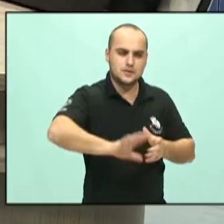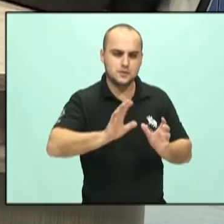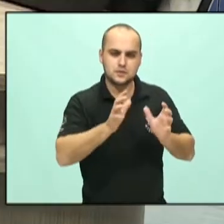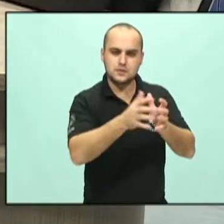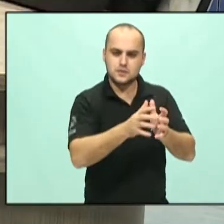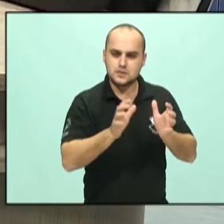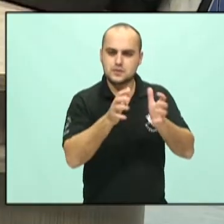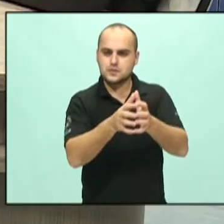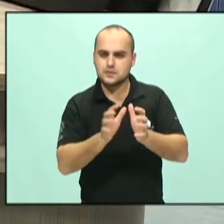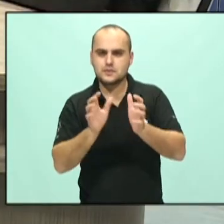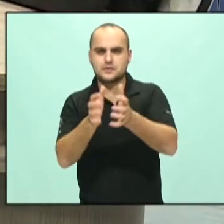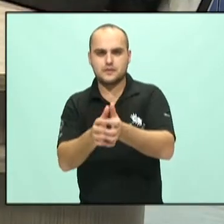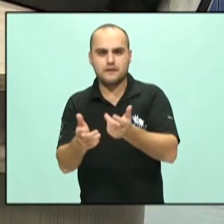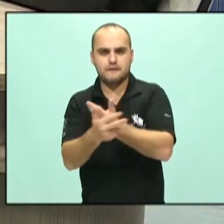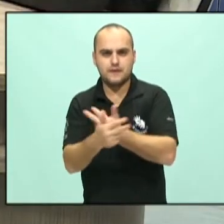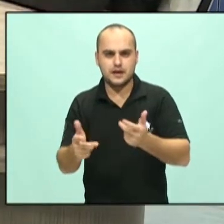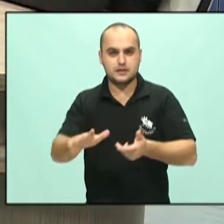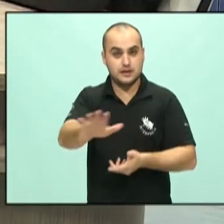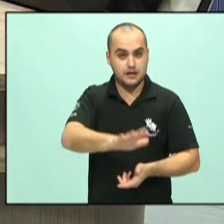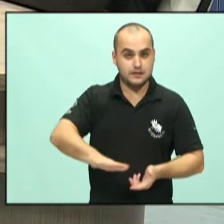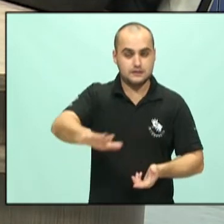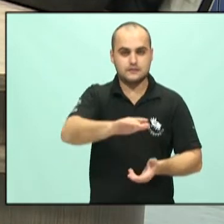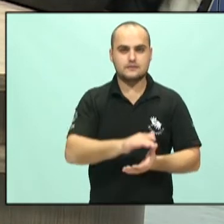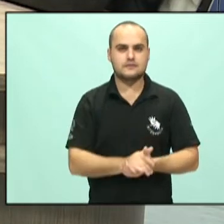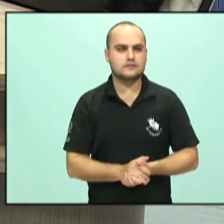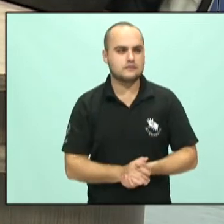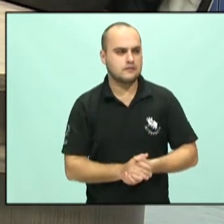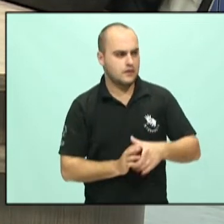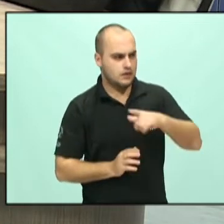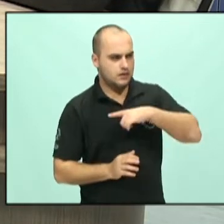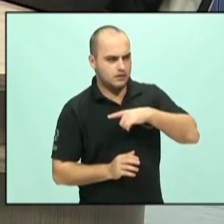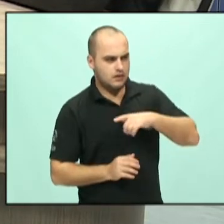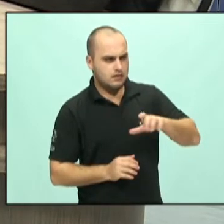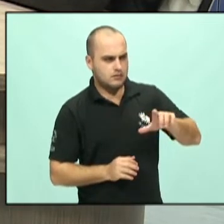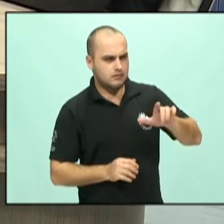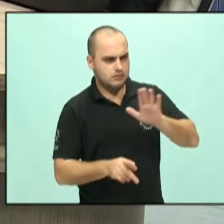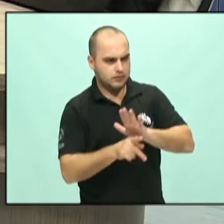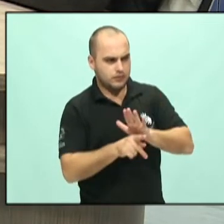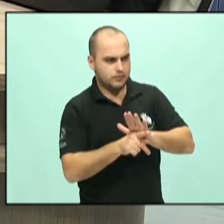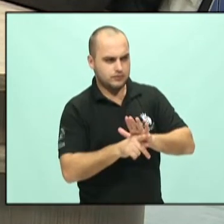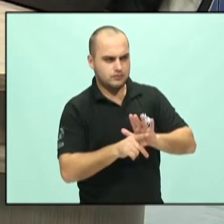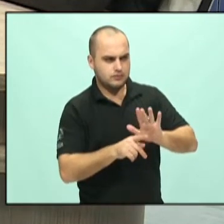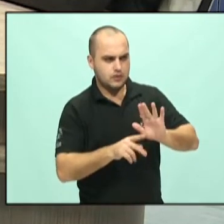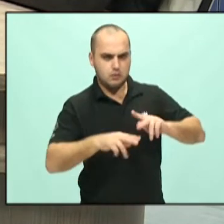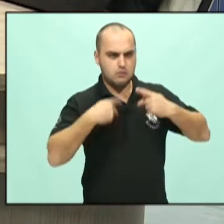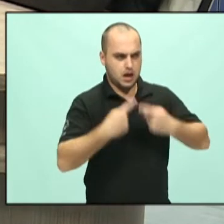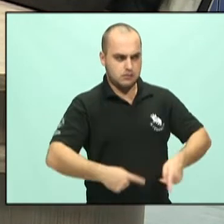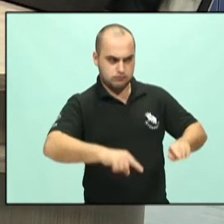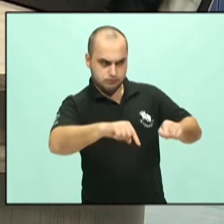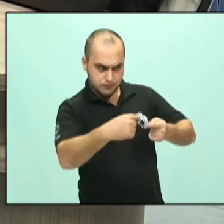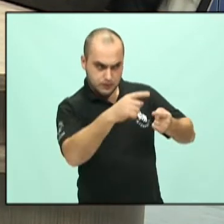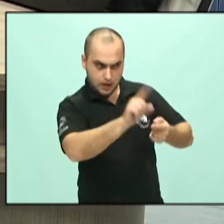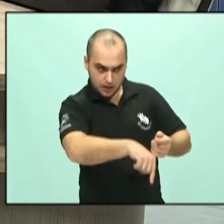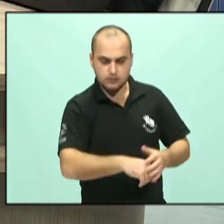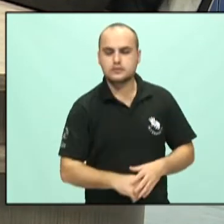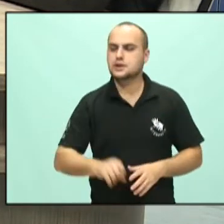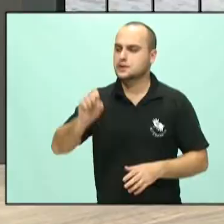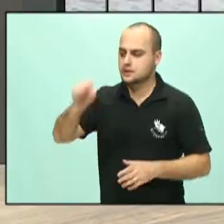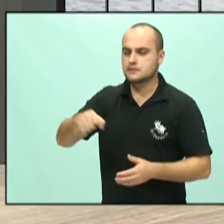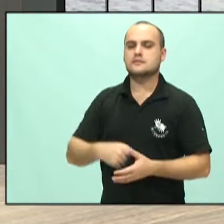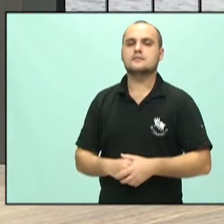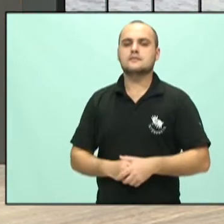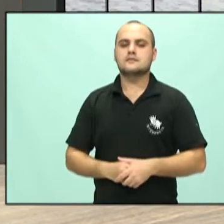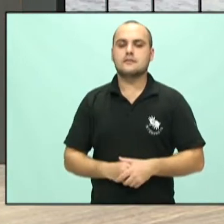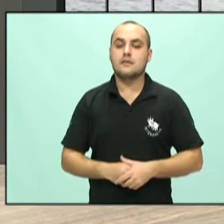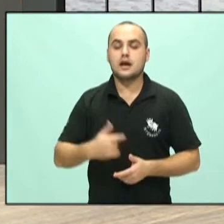De diferentes áreas. E tá abordando conflito humanos. Isso, a gente colocou, a gente